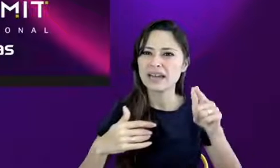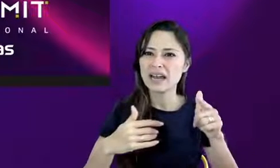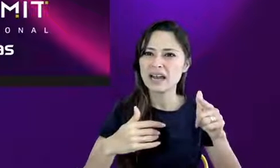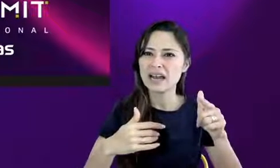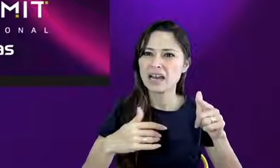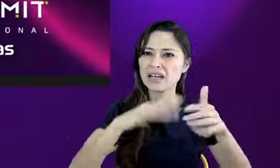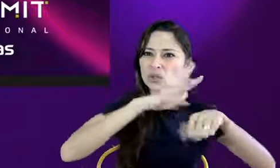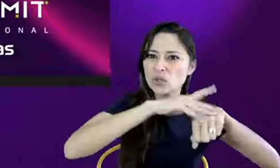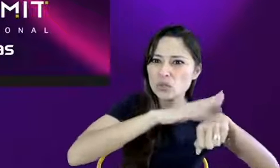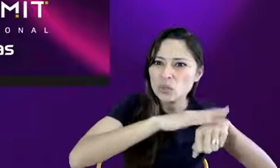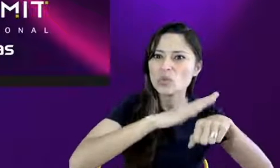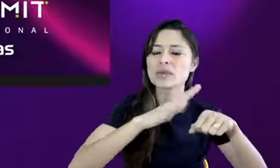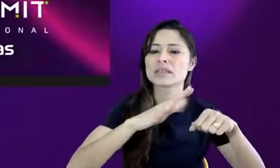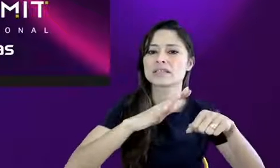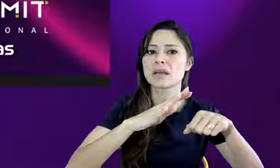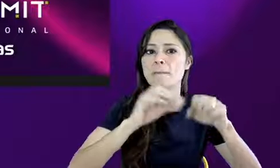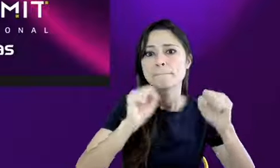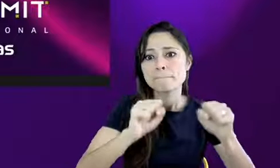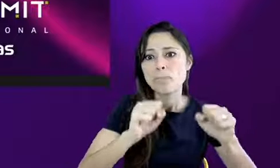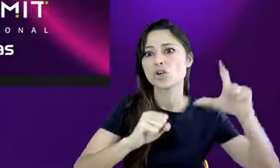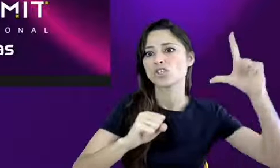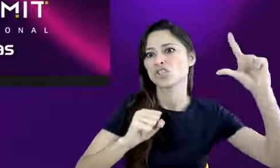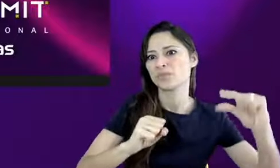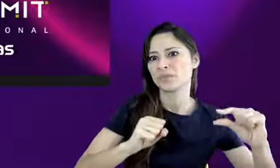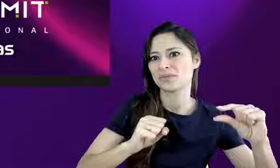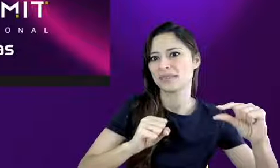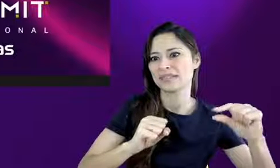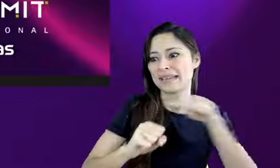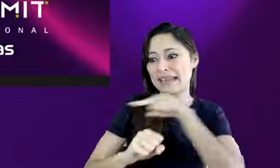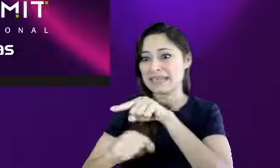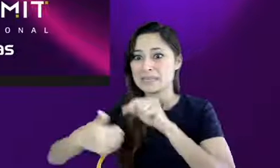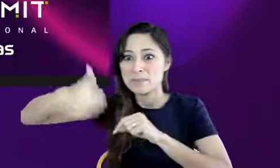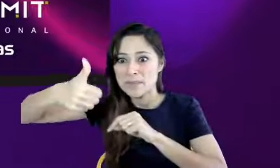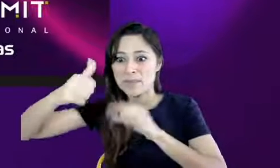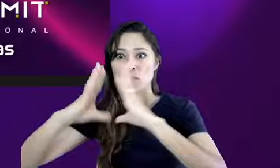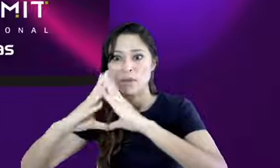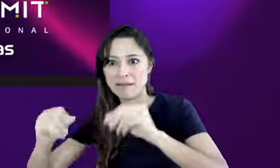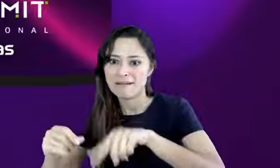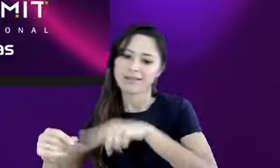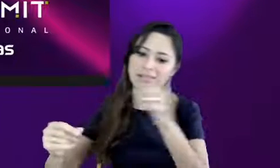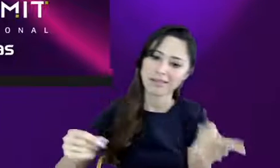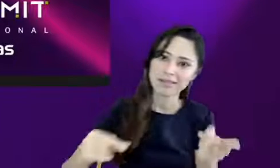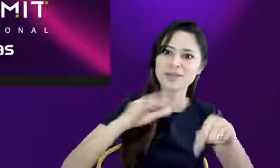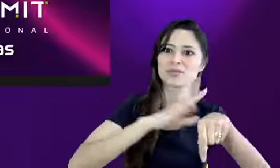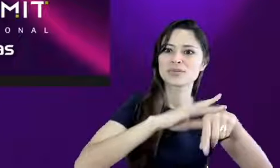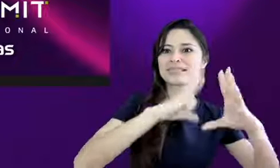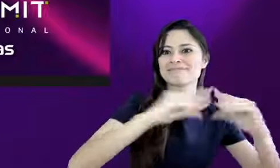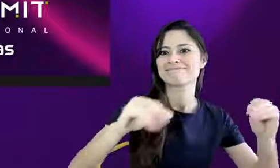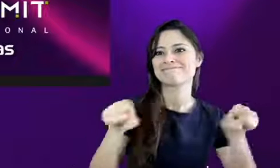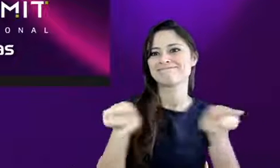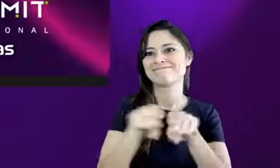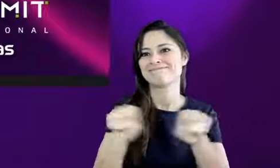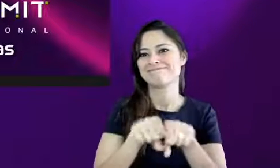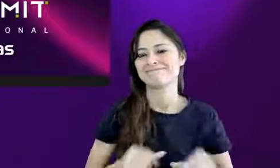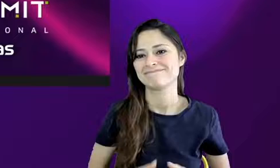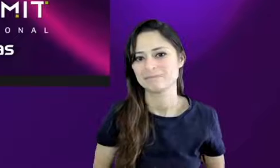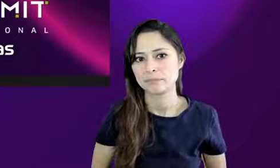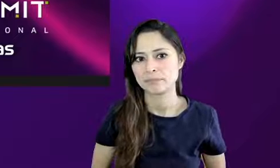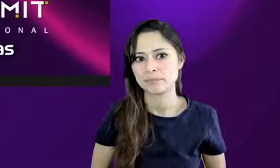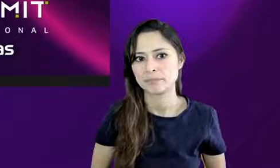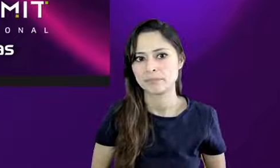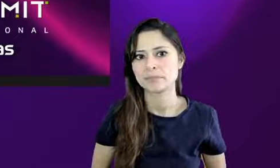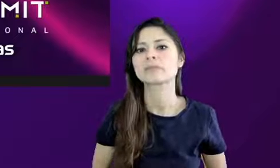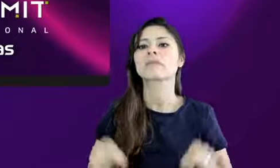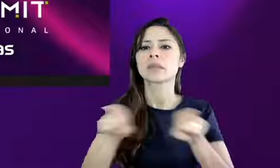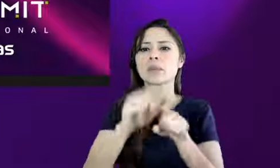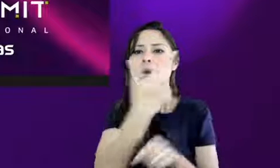com a atividade luminal também seja resolvida com o uso do vedolizumab. Com relação ao ustekinumab, muito